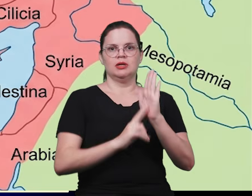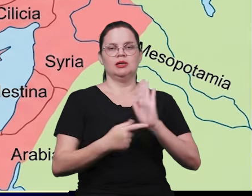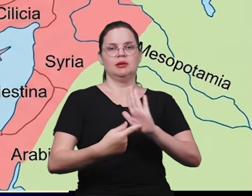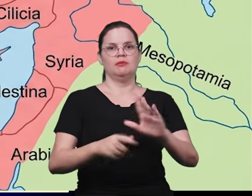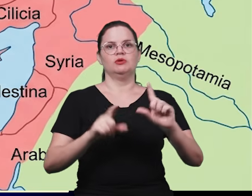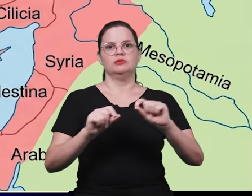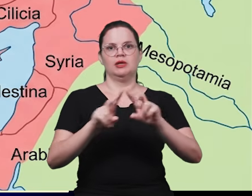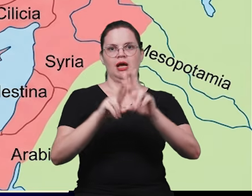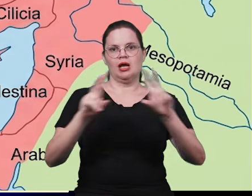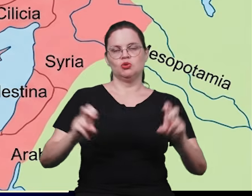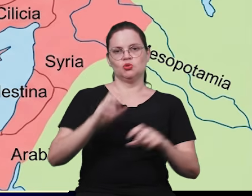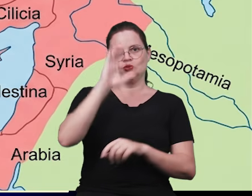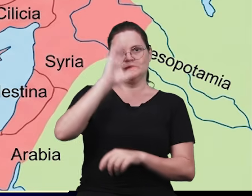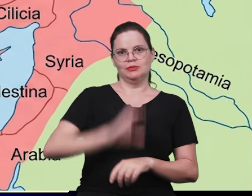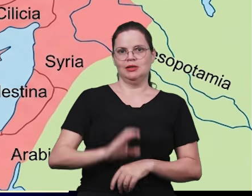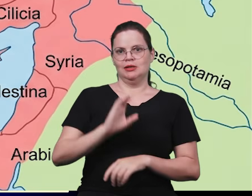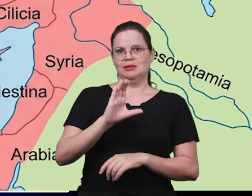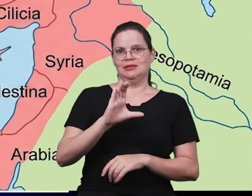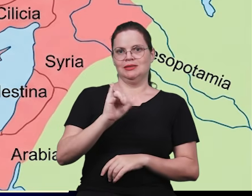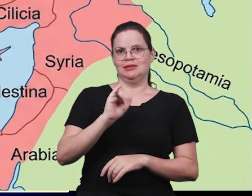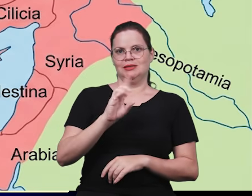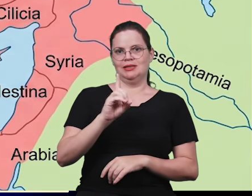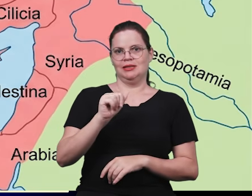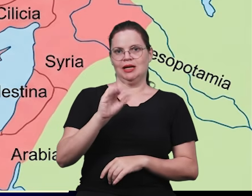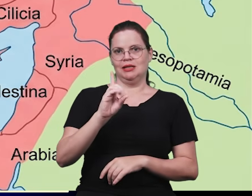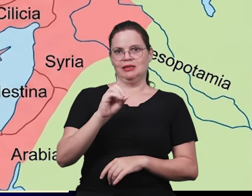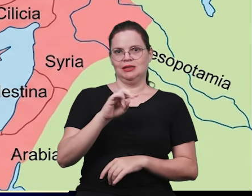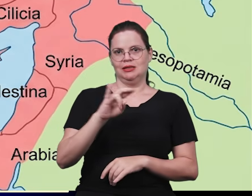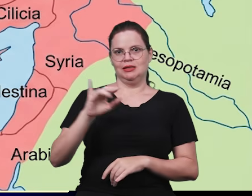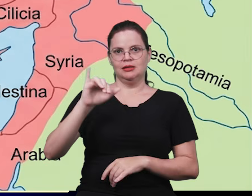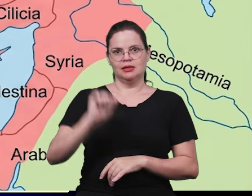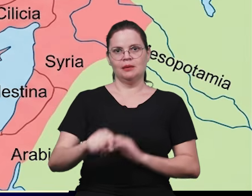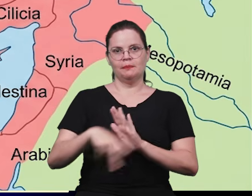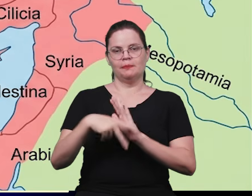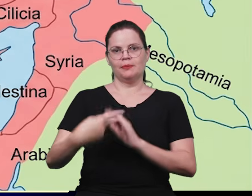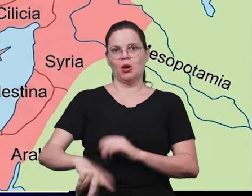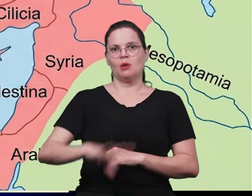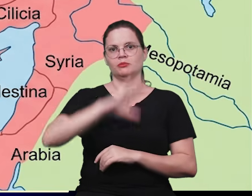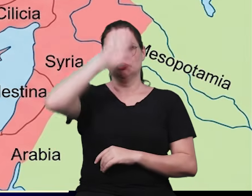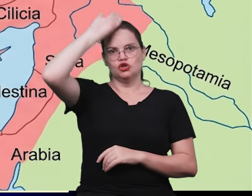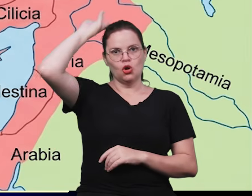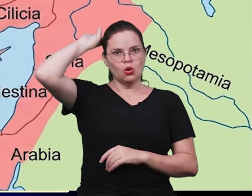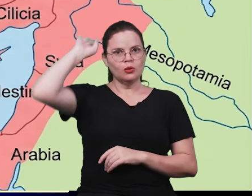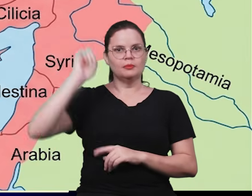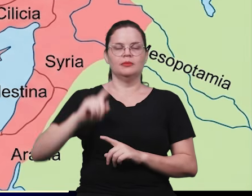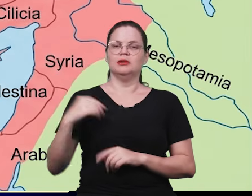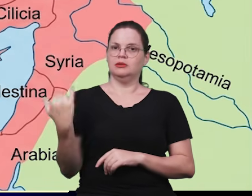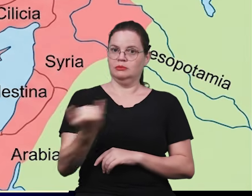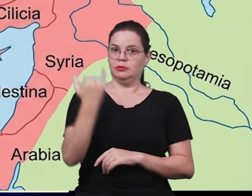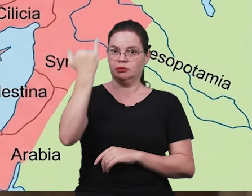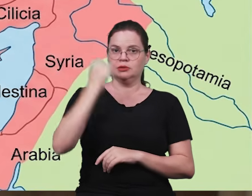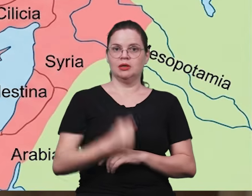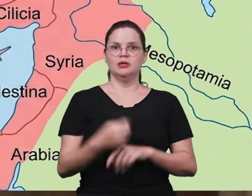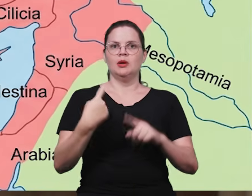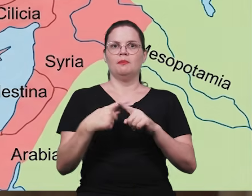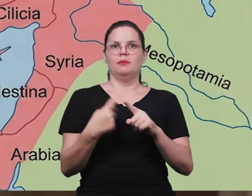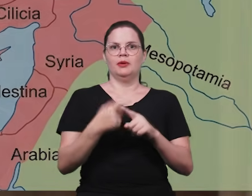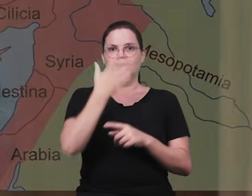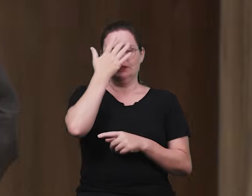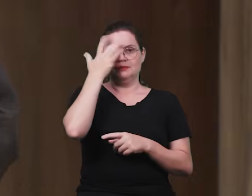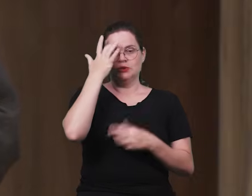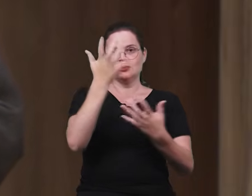cidadania romana, né, pastor Gerson? Sim. Era importante ser cidadão romano, né? Ao mesmo tempo que todos queriam ser